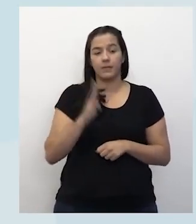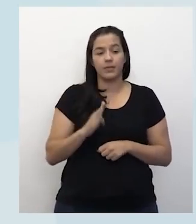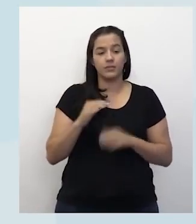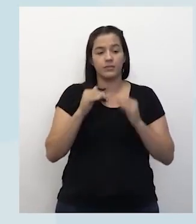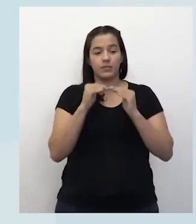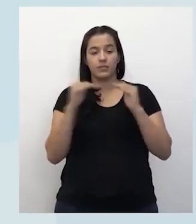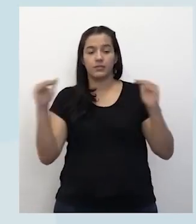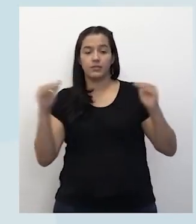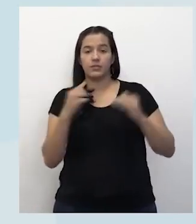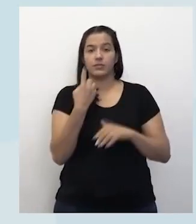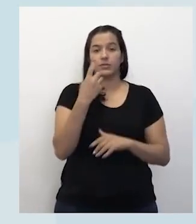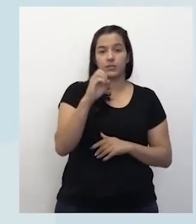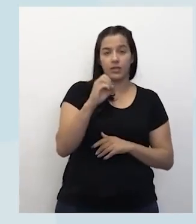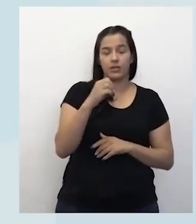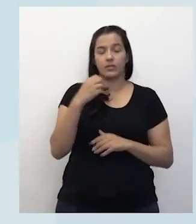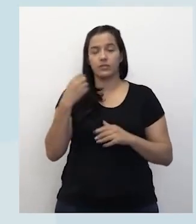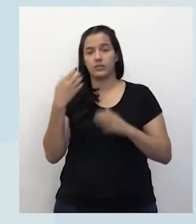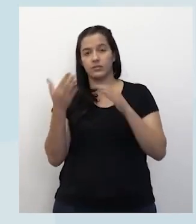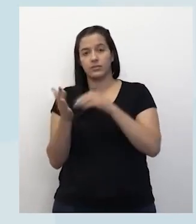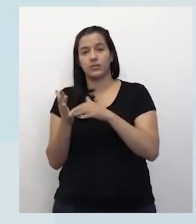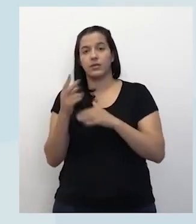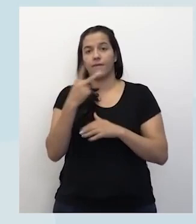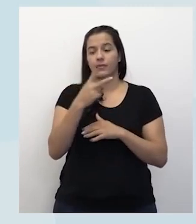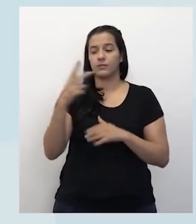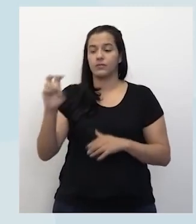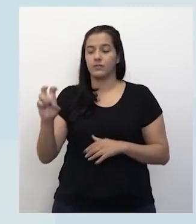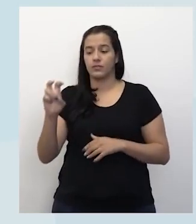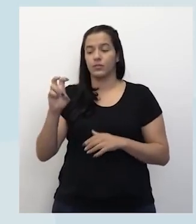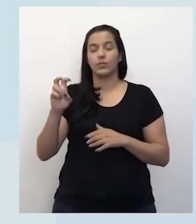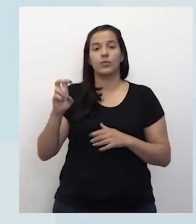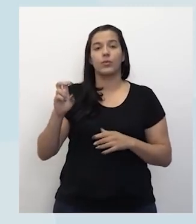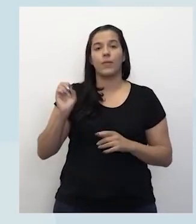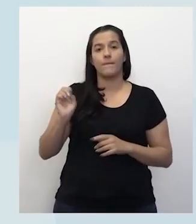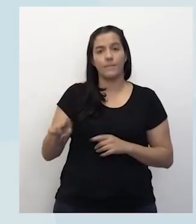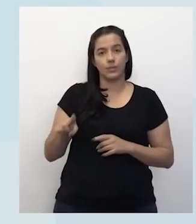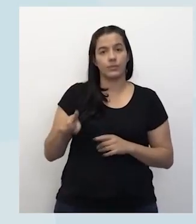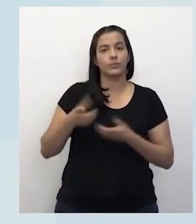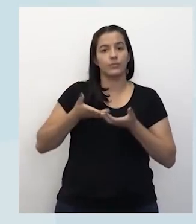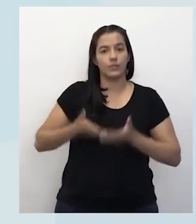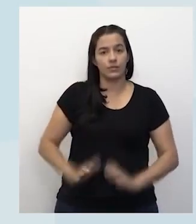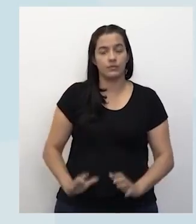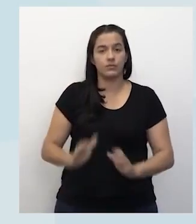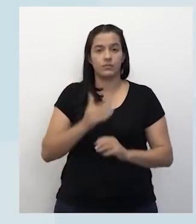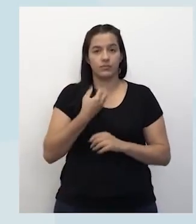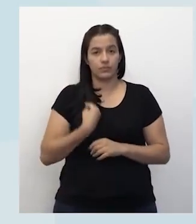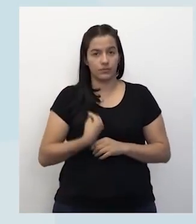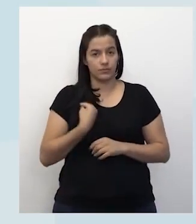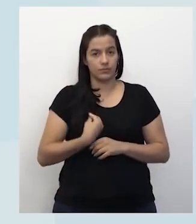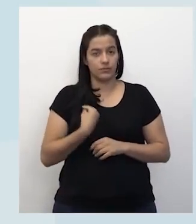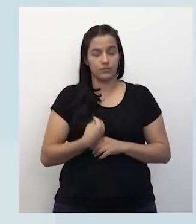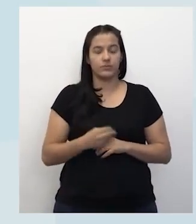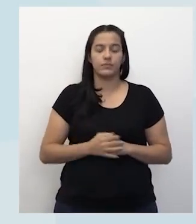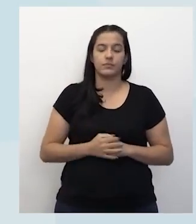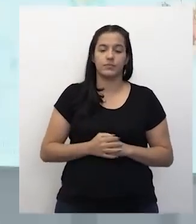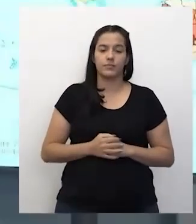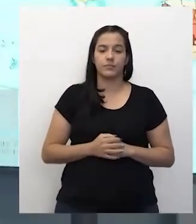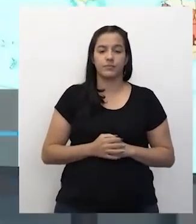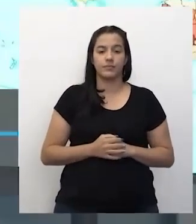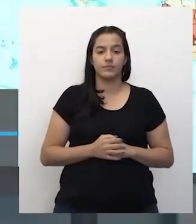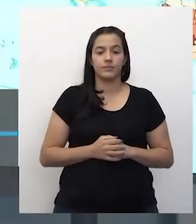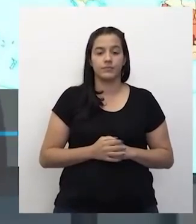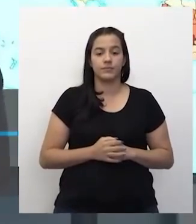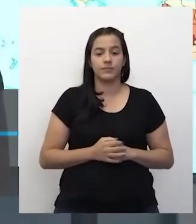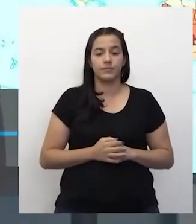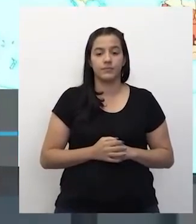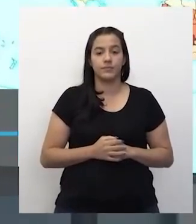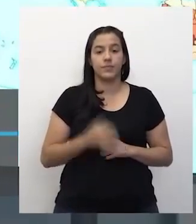faixa de 10 a 25 por 1.000 nascidos vivos, né? E dando destaque aí de novo para o continente africano. Já vamos